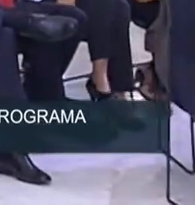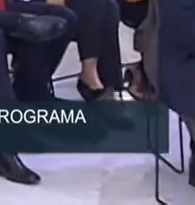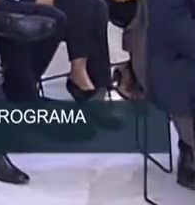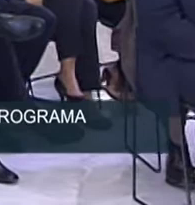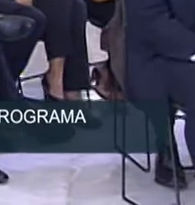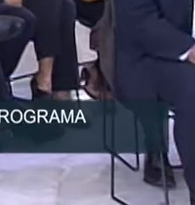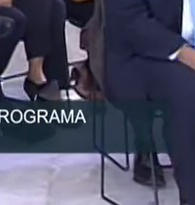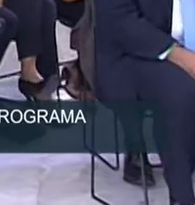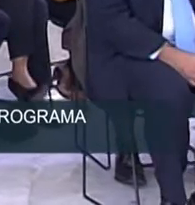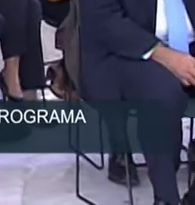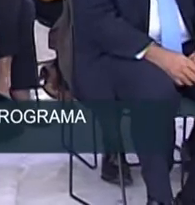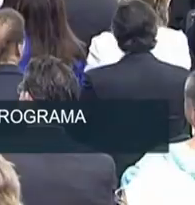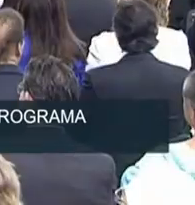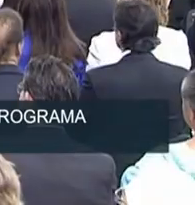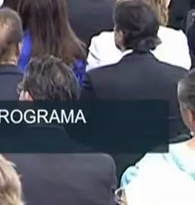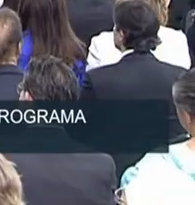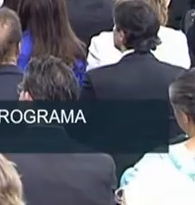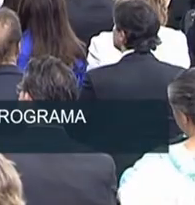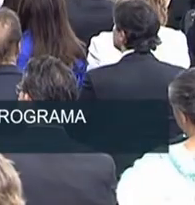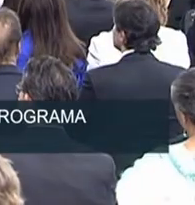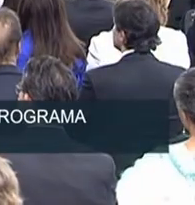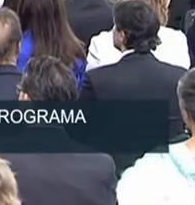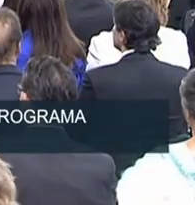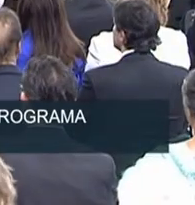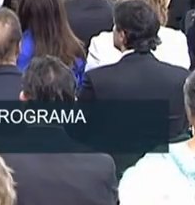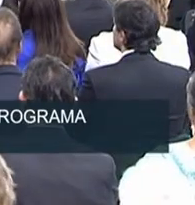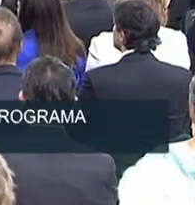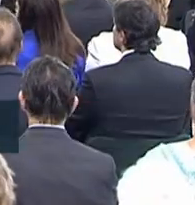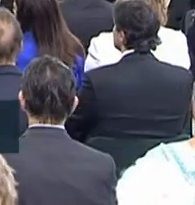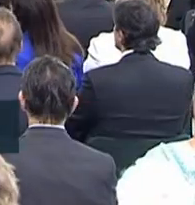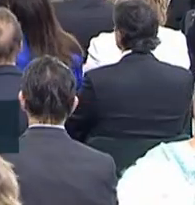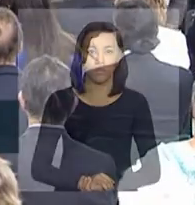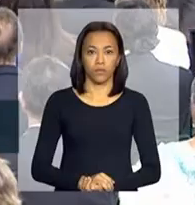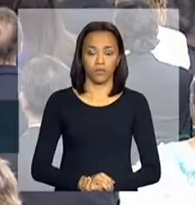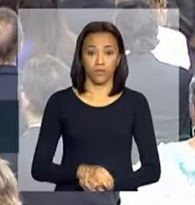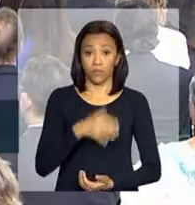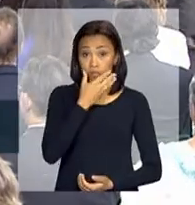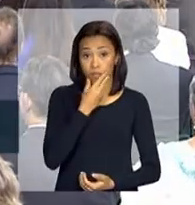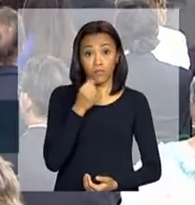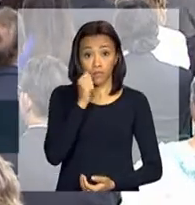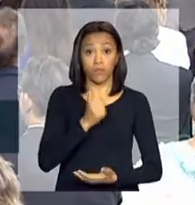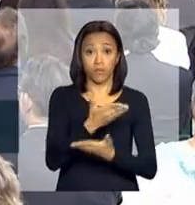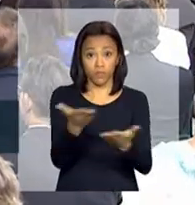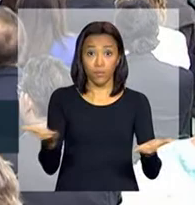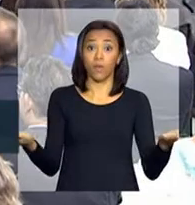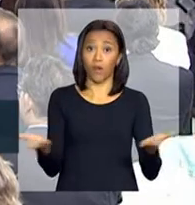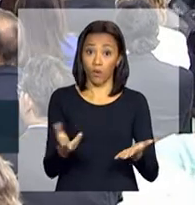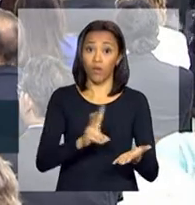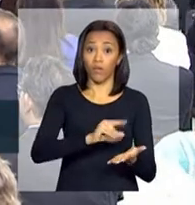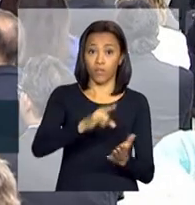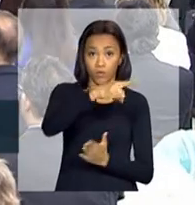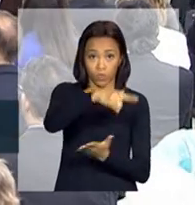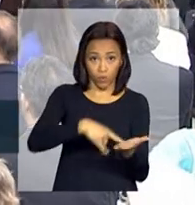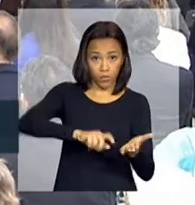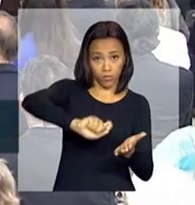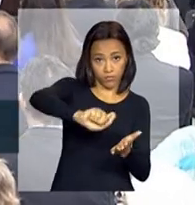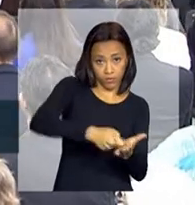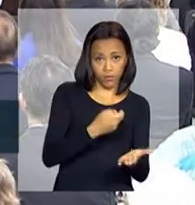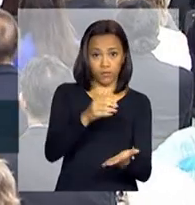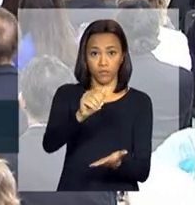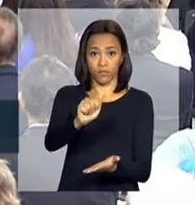E aí Olá senhoras e senhores deste momento serão assinados os seguintes